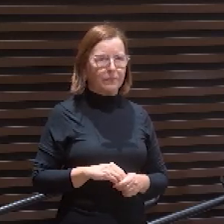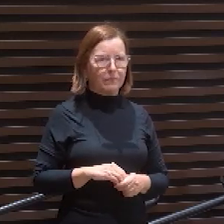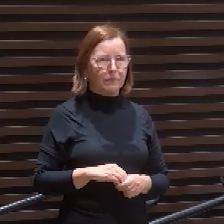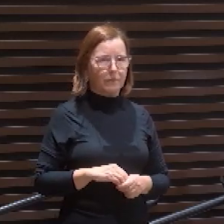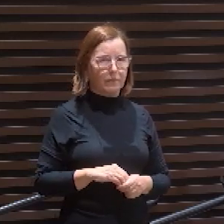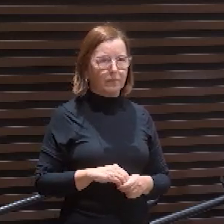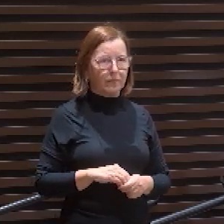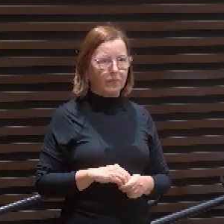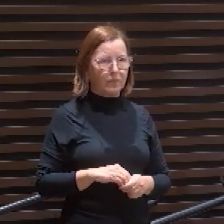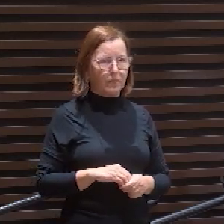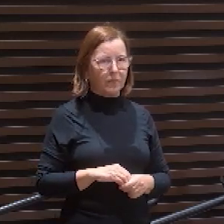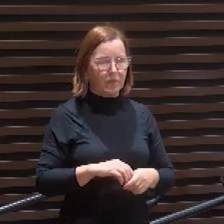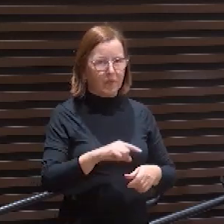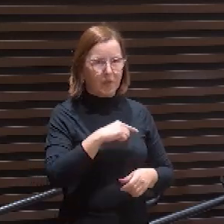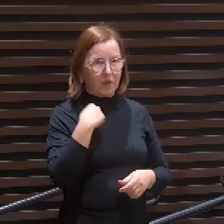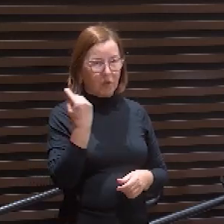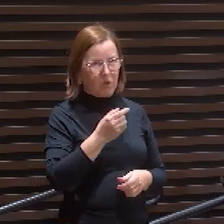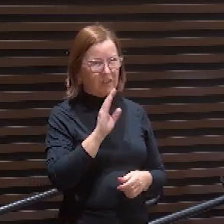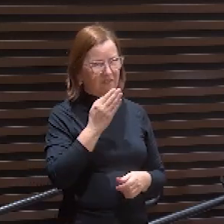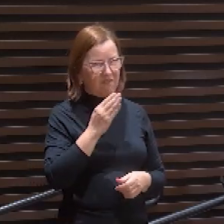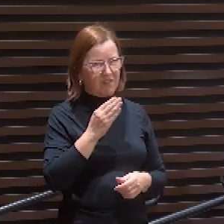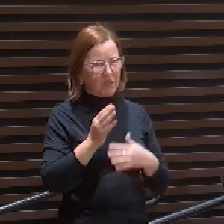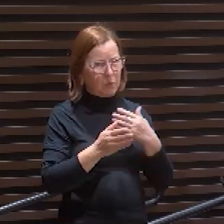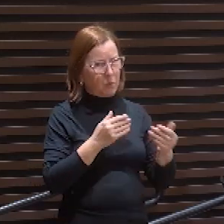Nós enganamos qualquer um,